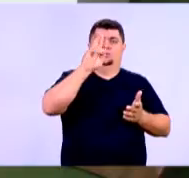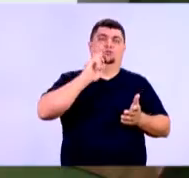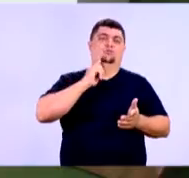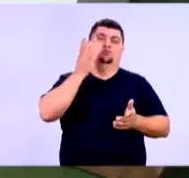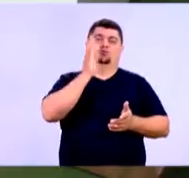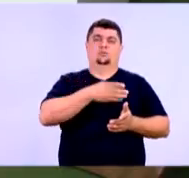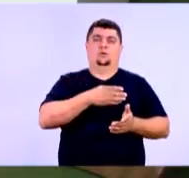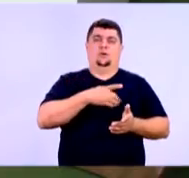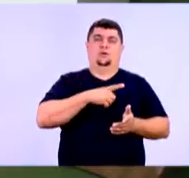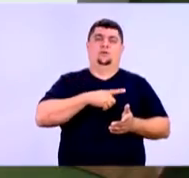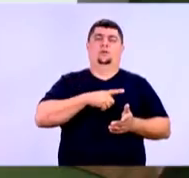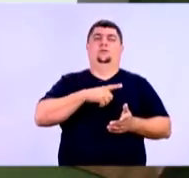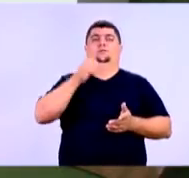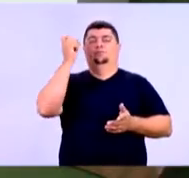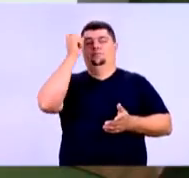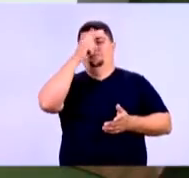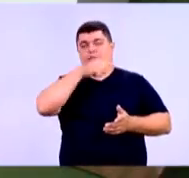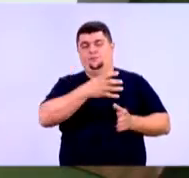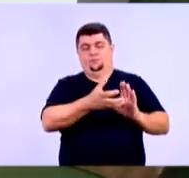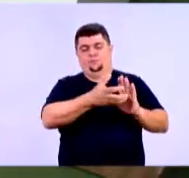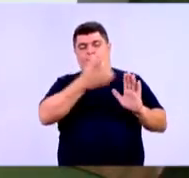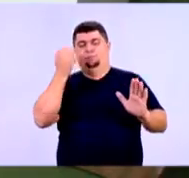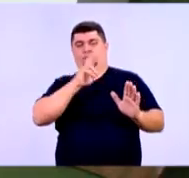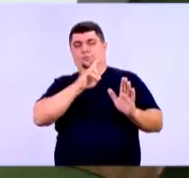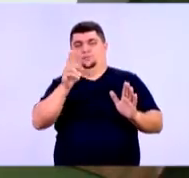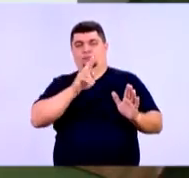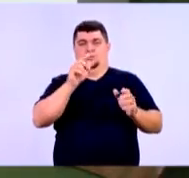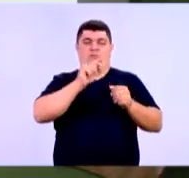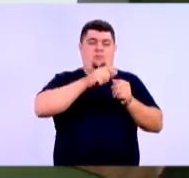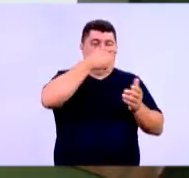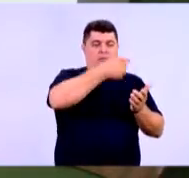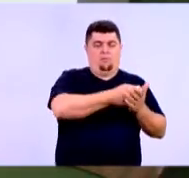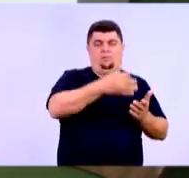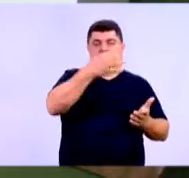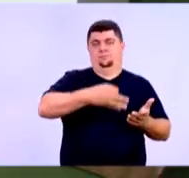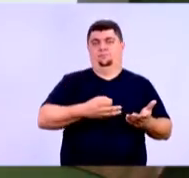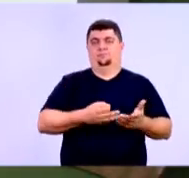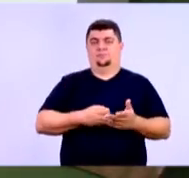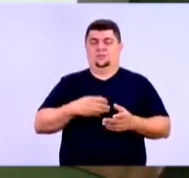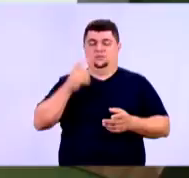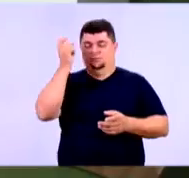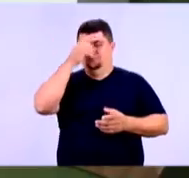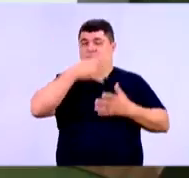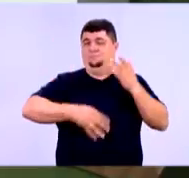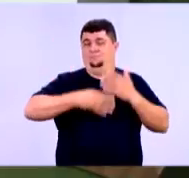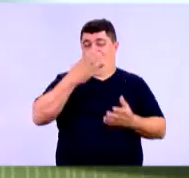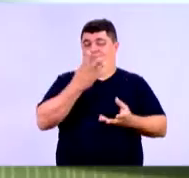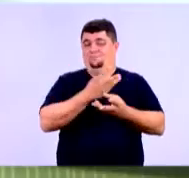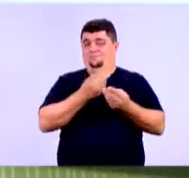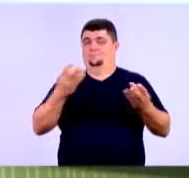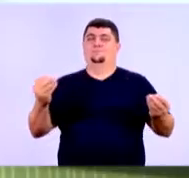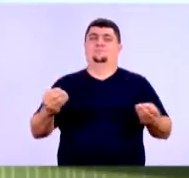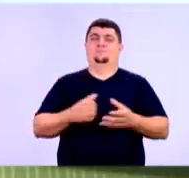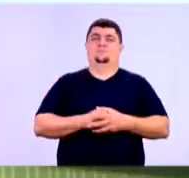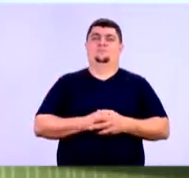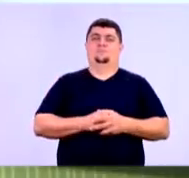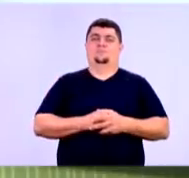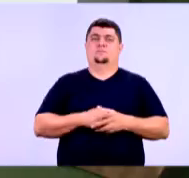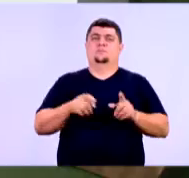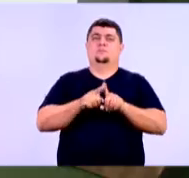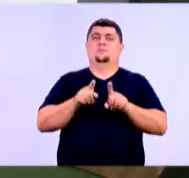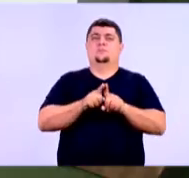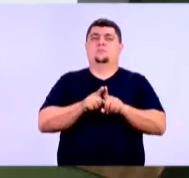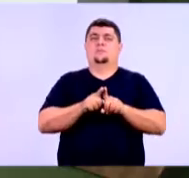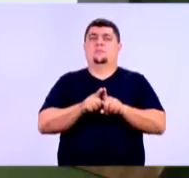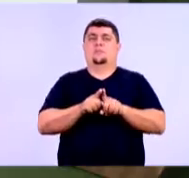Aí aquela dor de cabeça para você poder tirar o nome, regularizar a situação, realmente incomoda bastante. E temos aqui também,